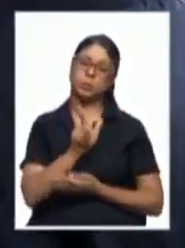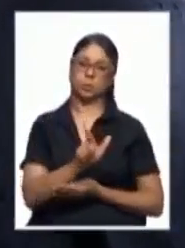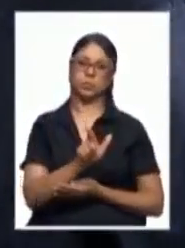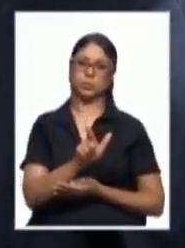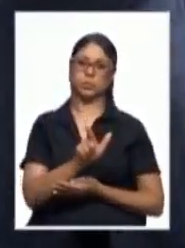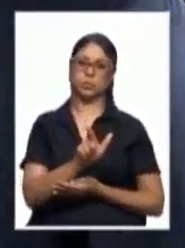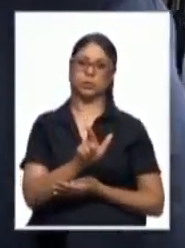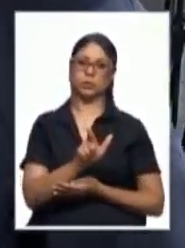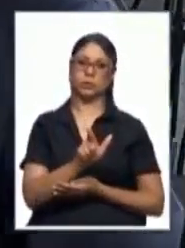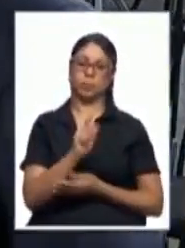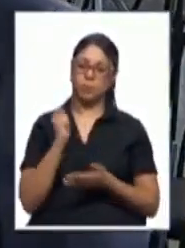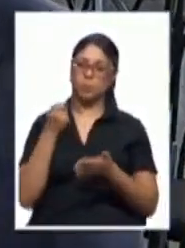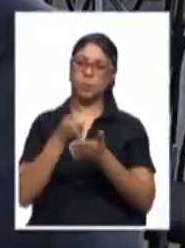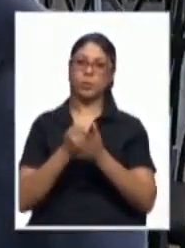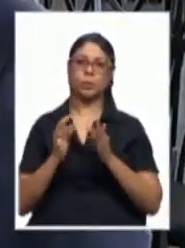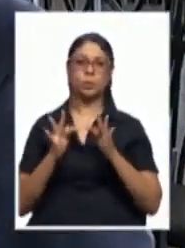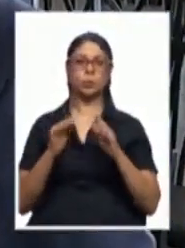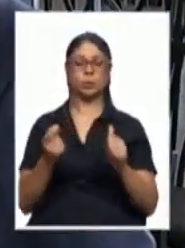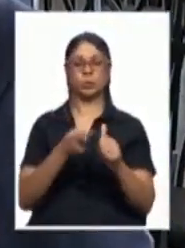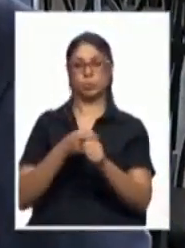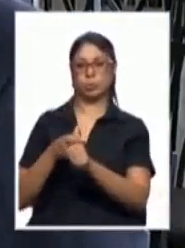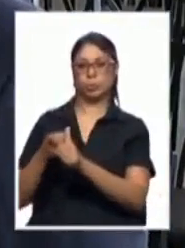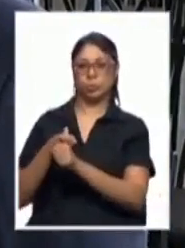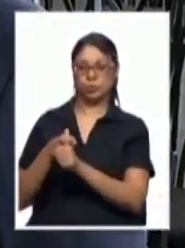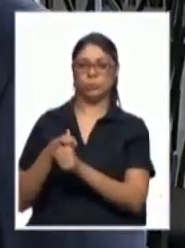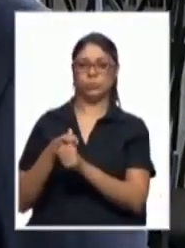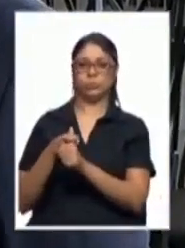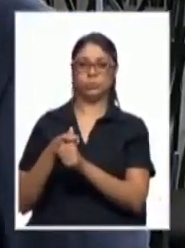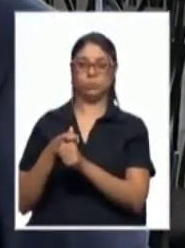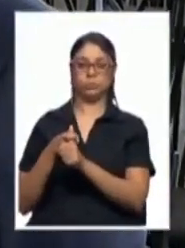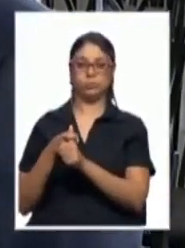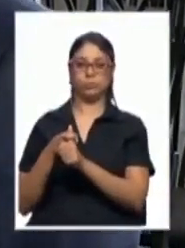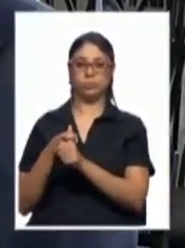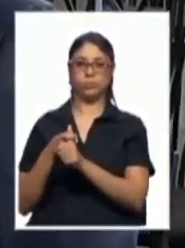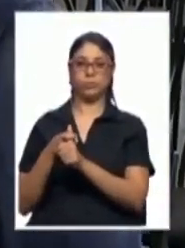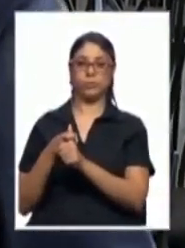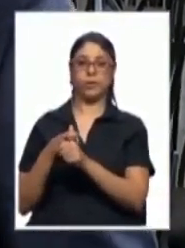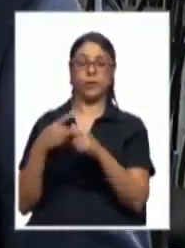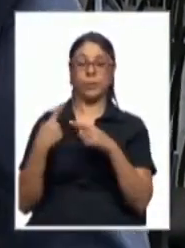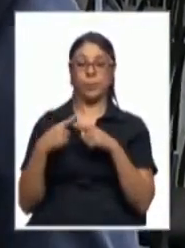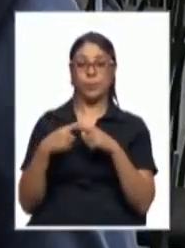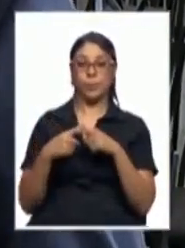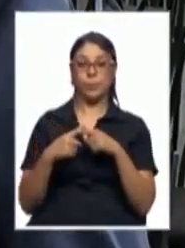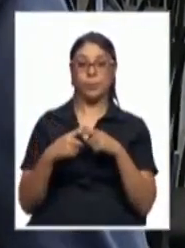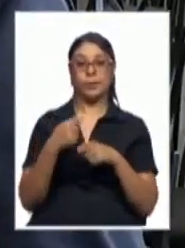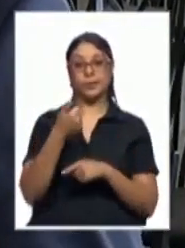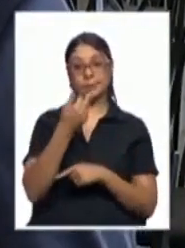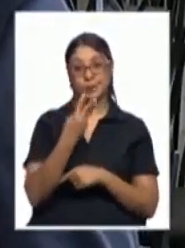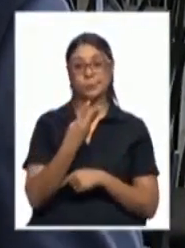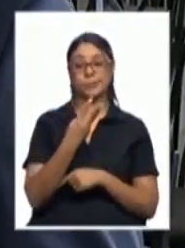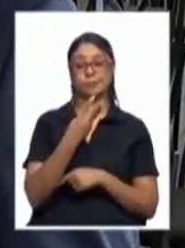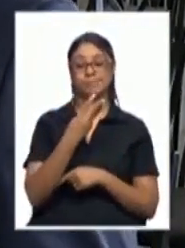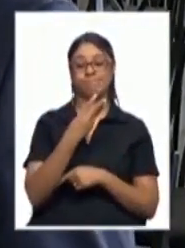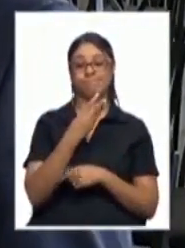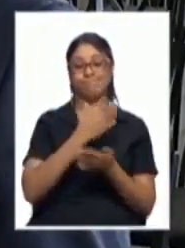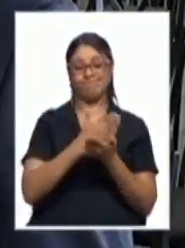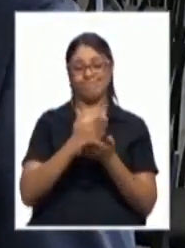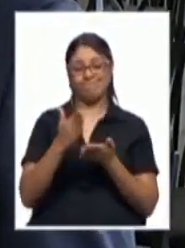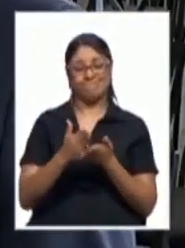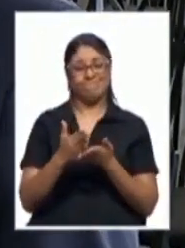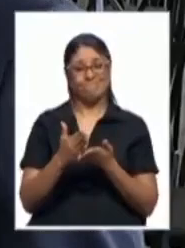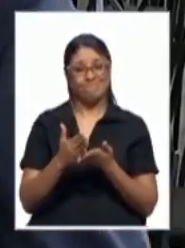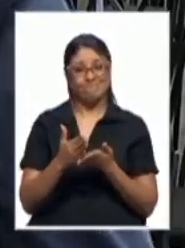quitar todas essas dívidas, porque até o 13º do funcionalismo parcelado. Isso para a